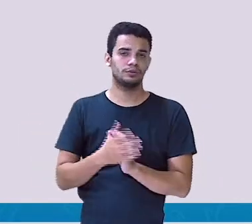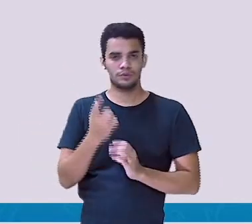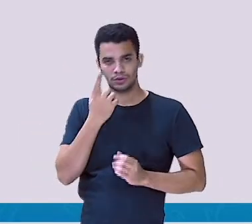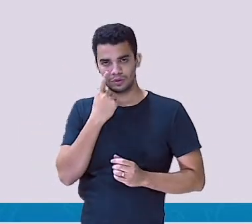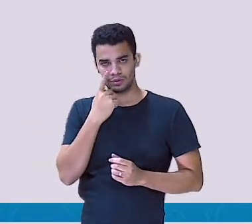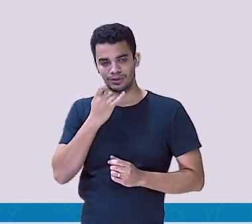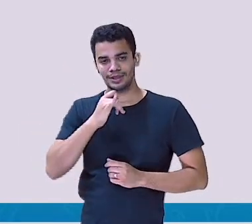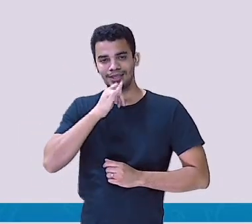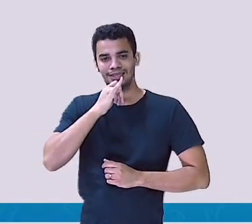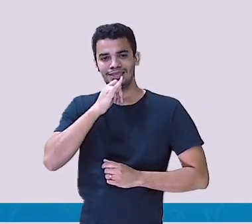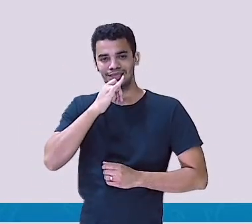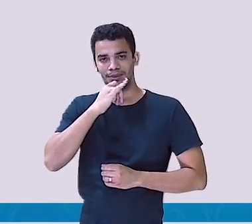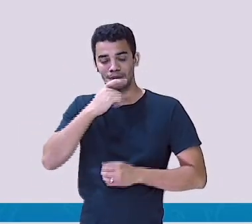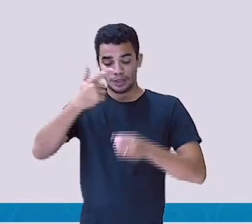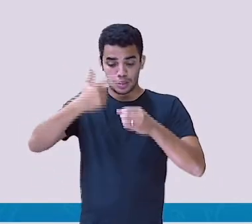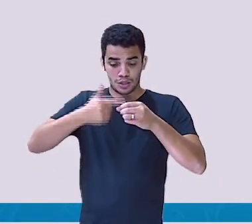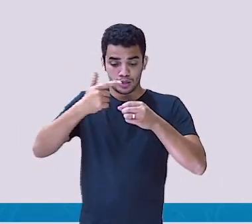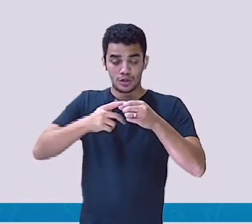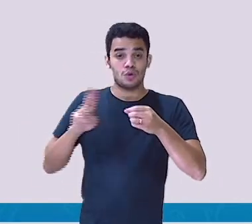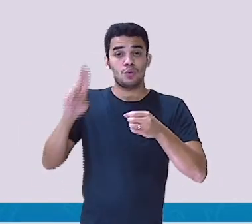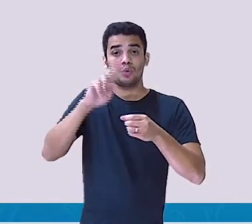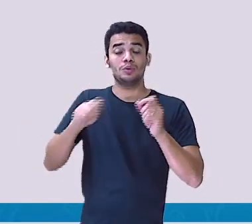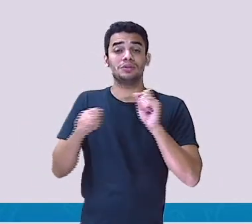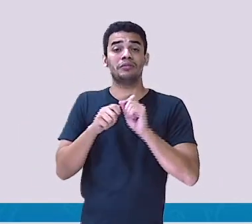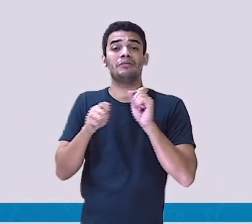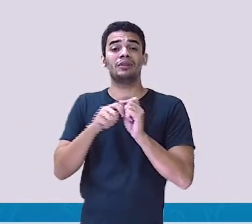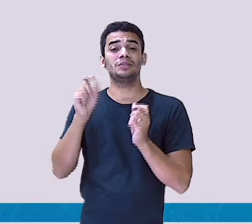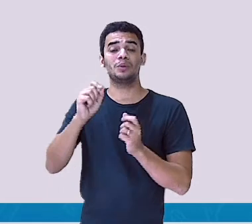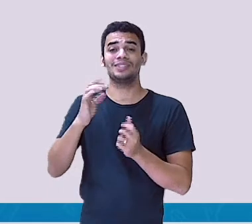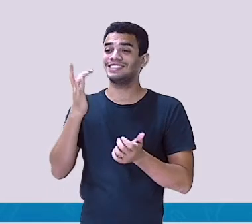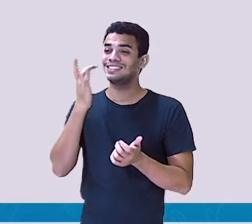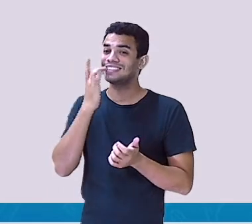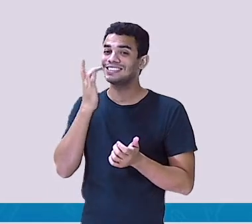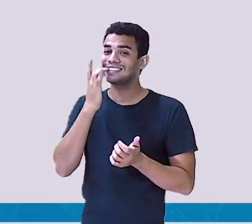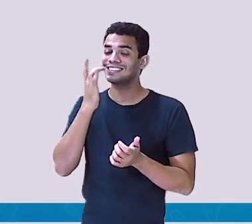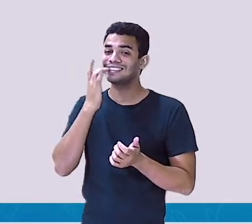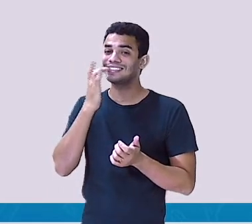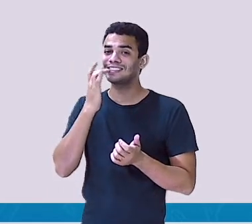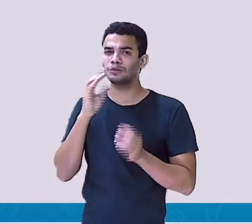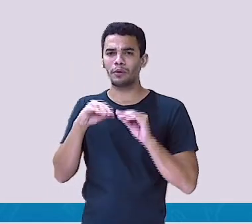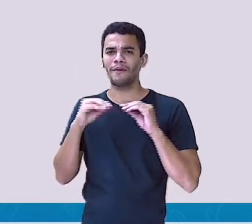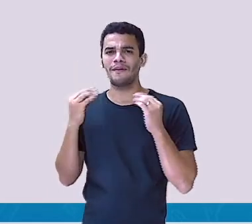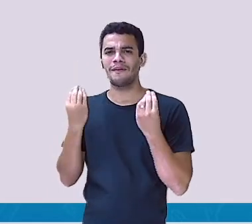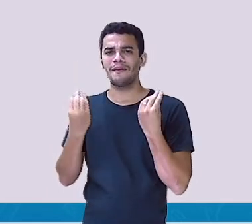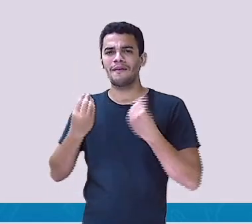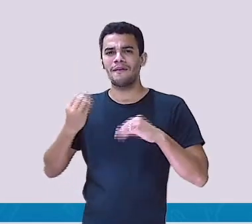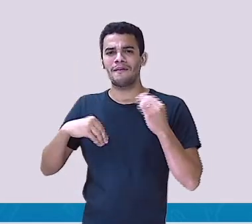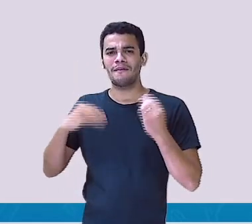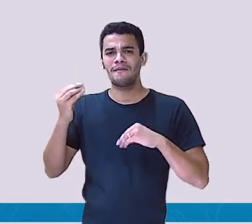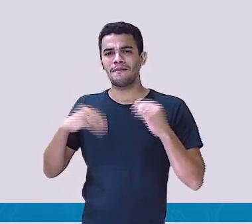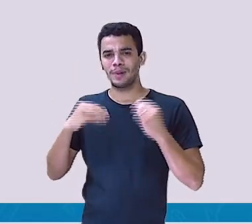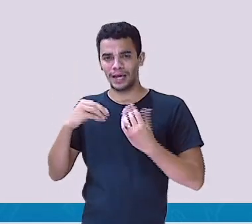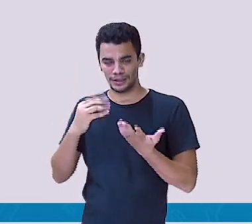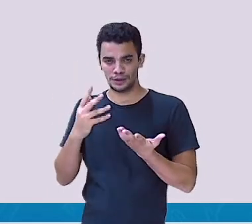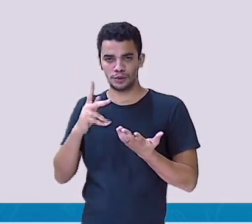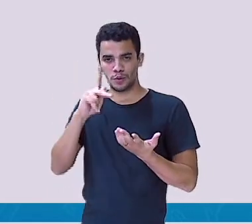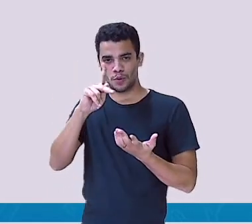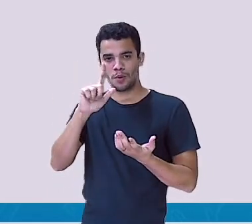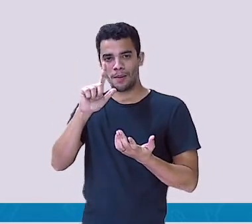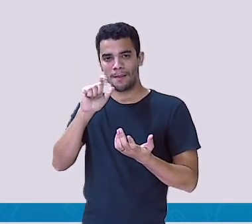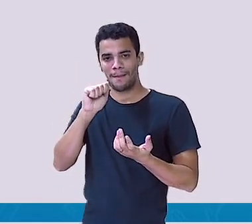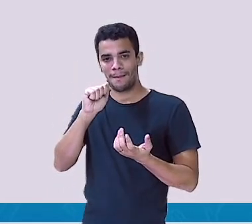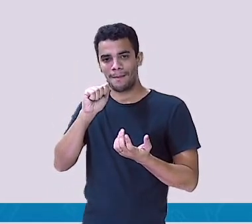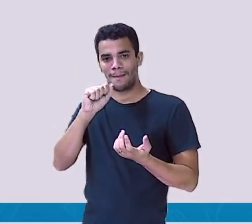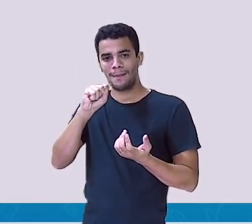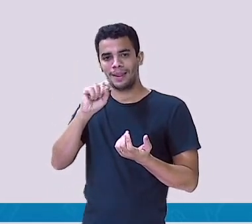por exemplo, de plástico, borracha, solvente, além de combustível, né? O gás do petróleo,